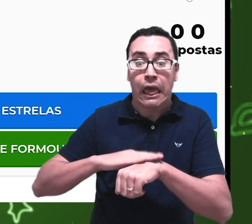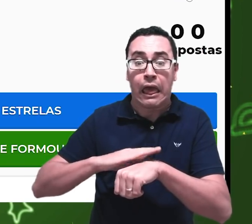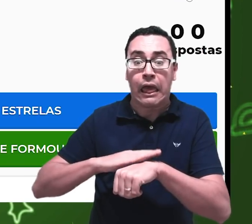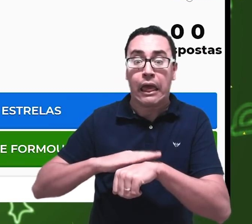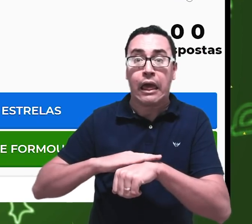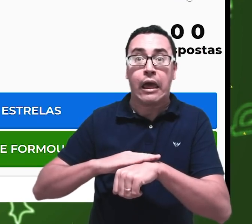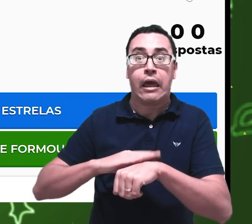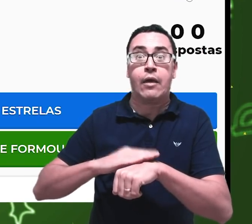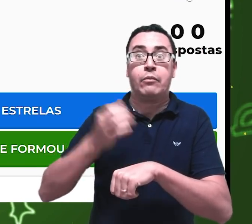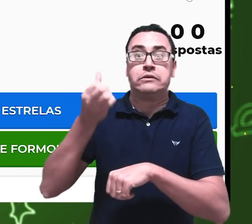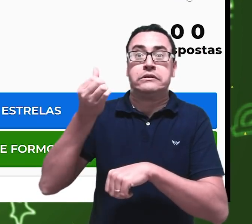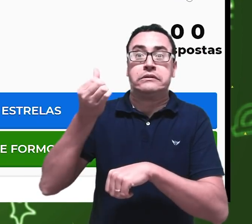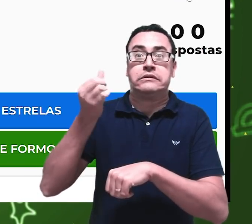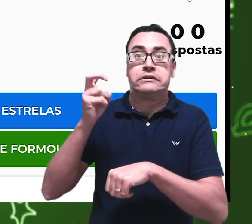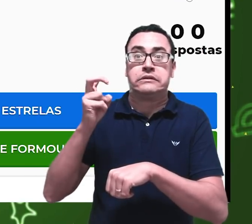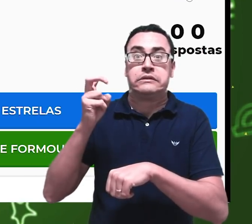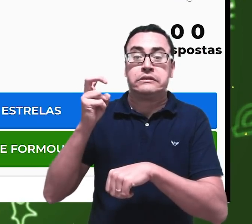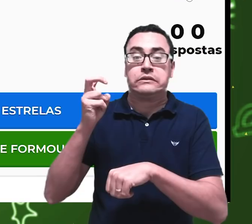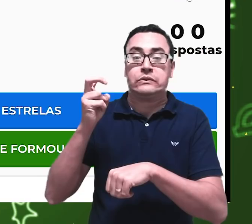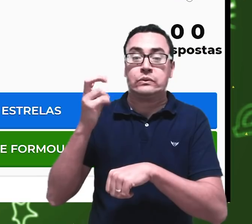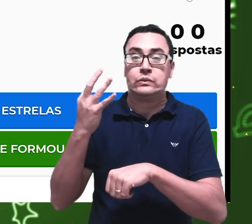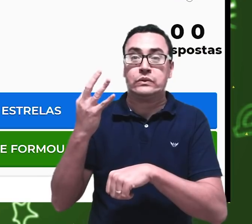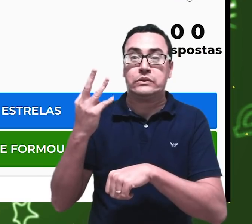Tá acabando o tempo.